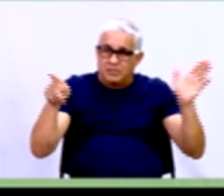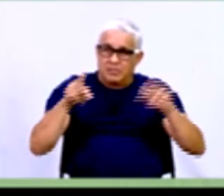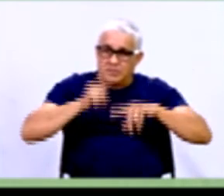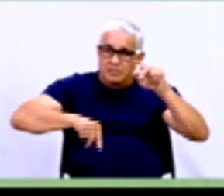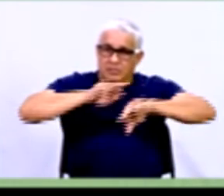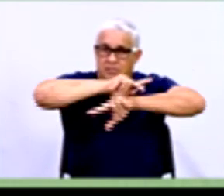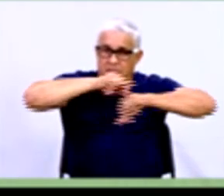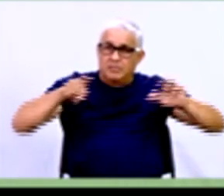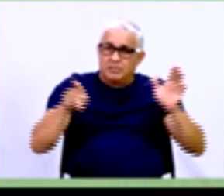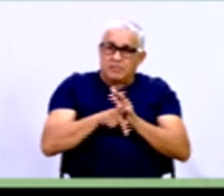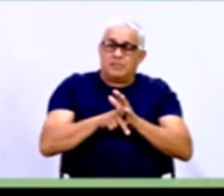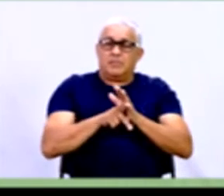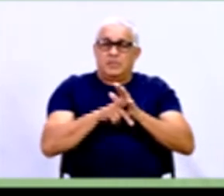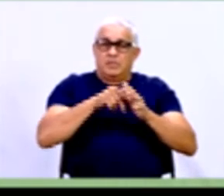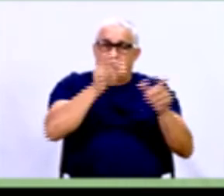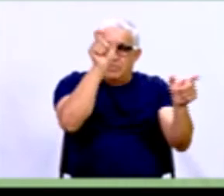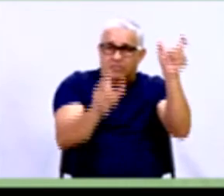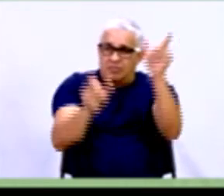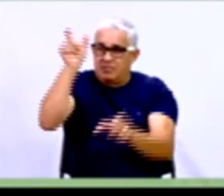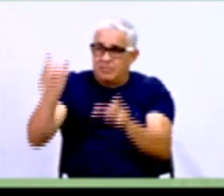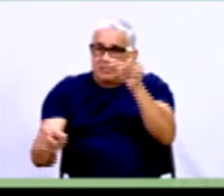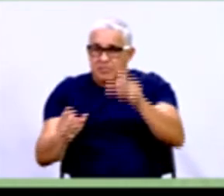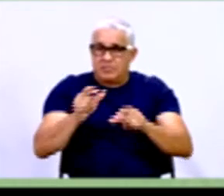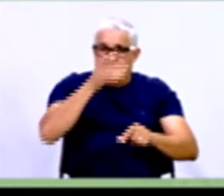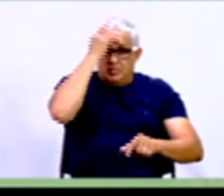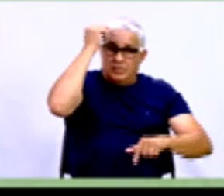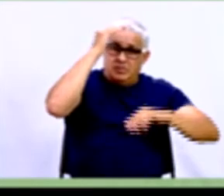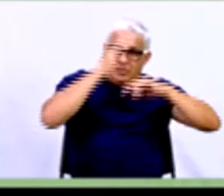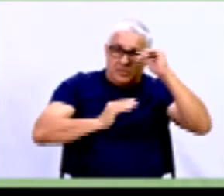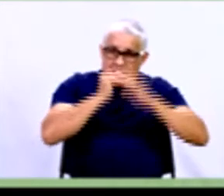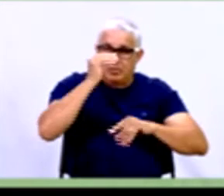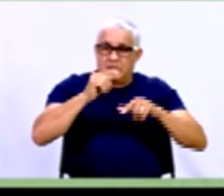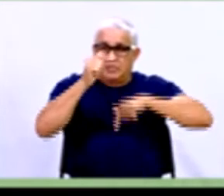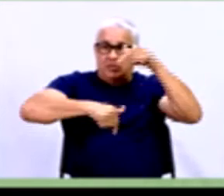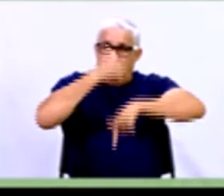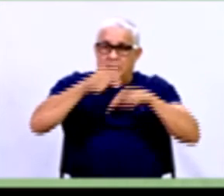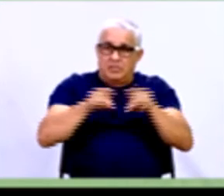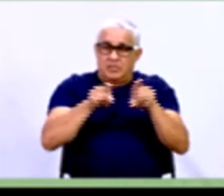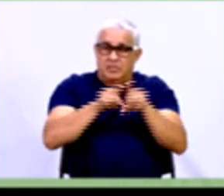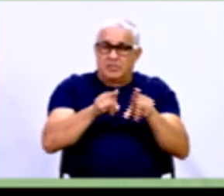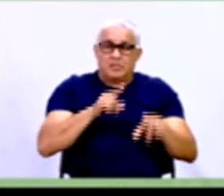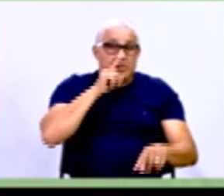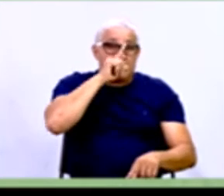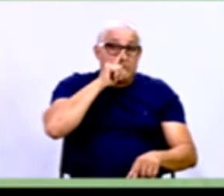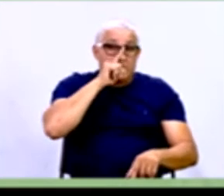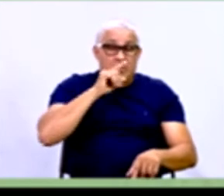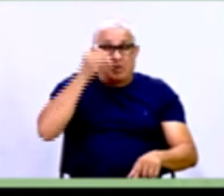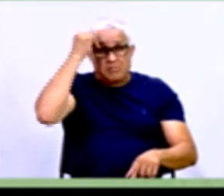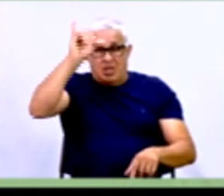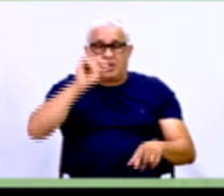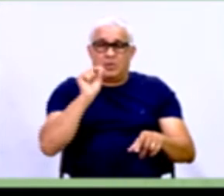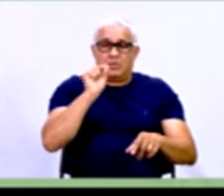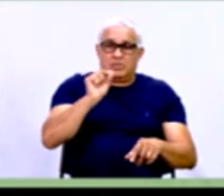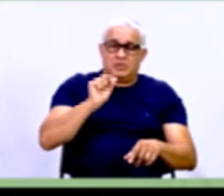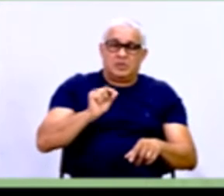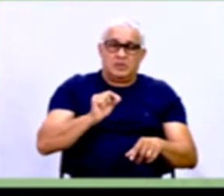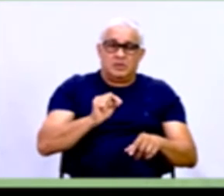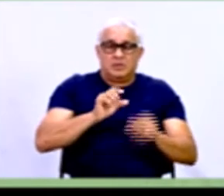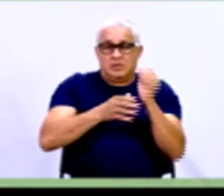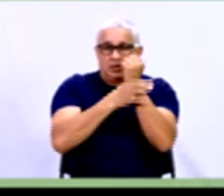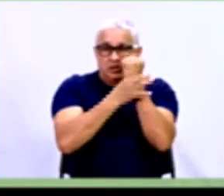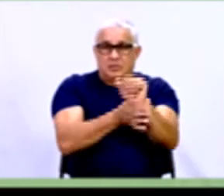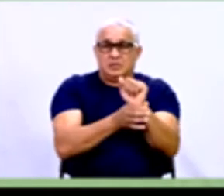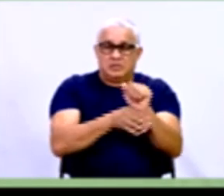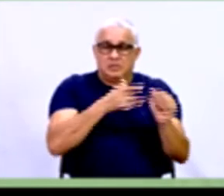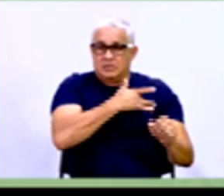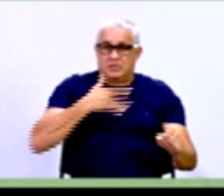utilizado pelo trabalhador, destinado à proteção de riscos suscetíveis de ameaçar a segurança e a saúde no trabalho. Veja bem,